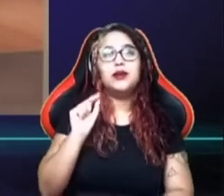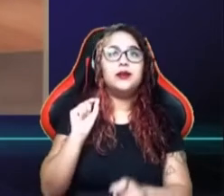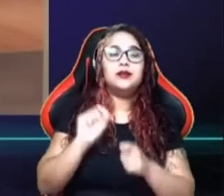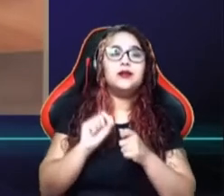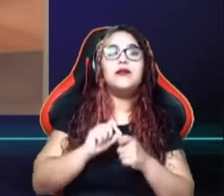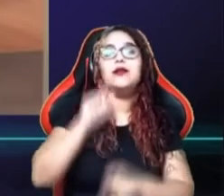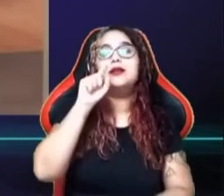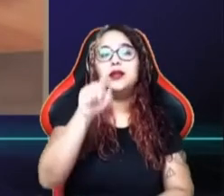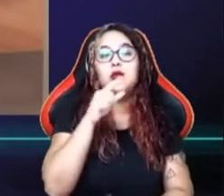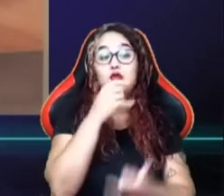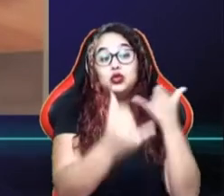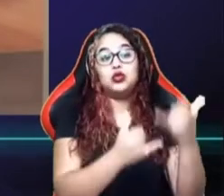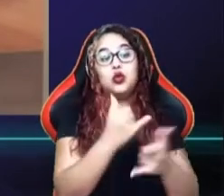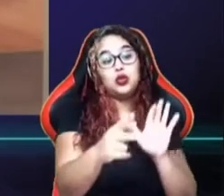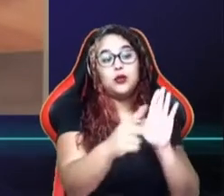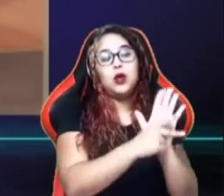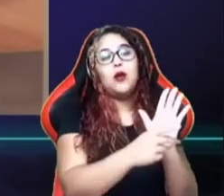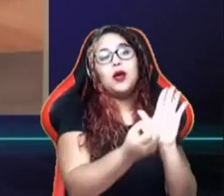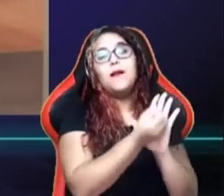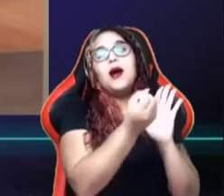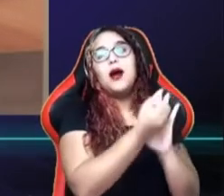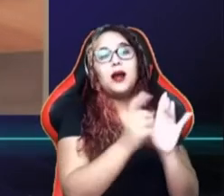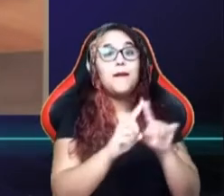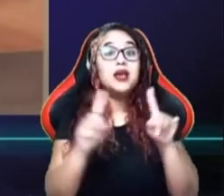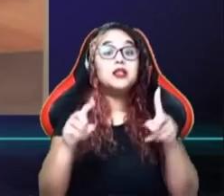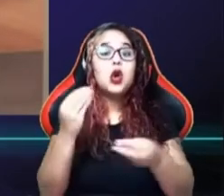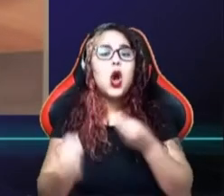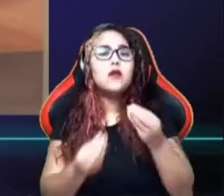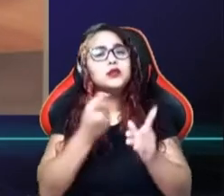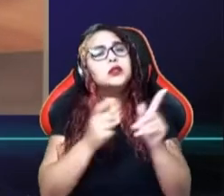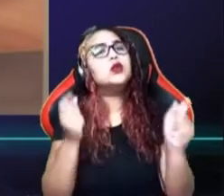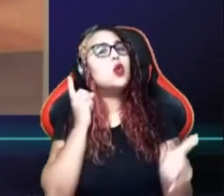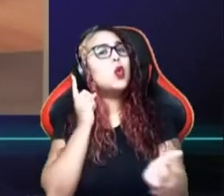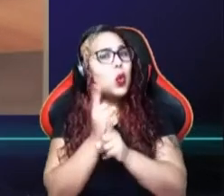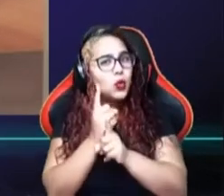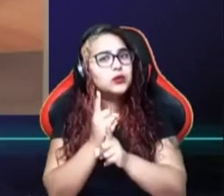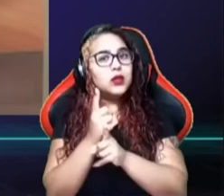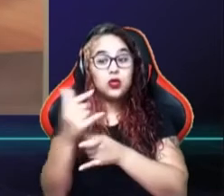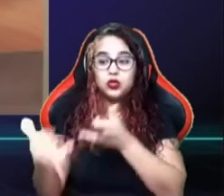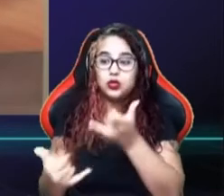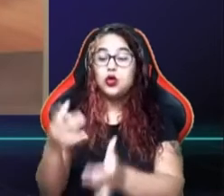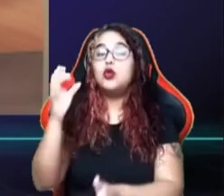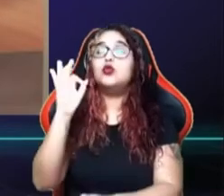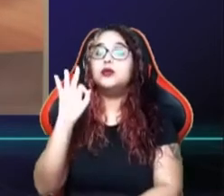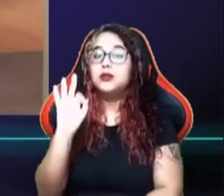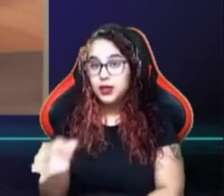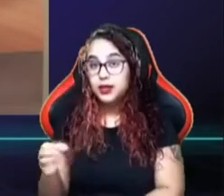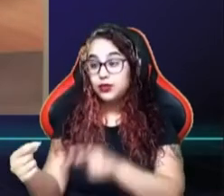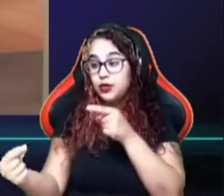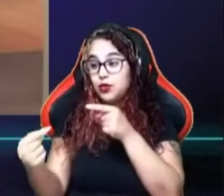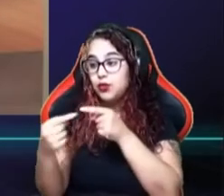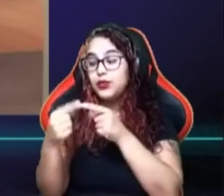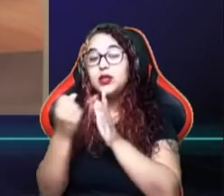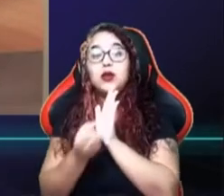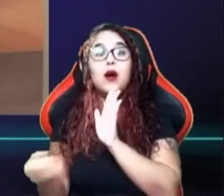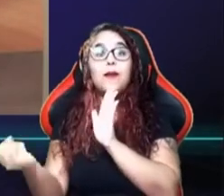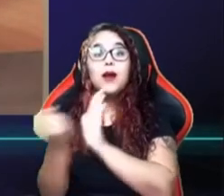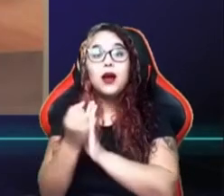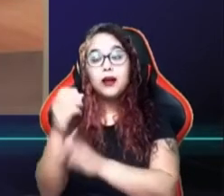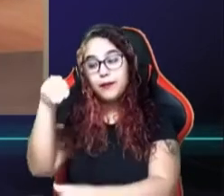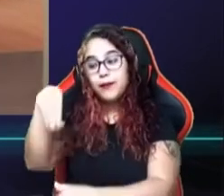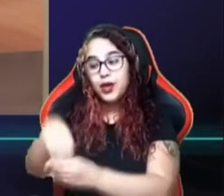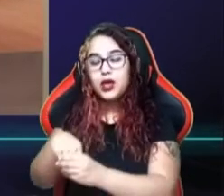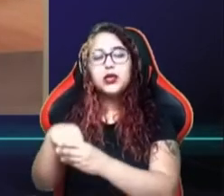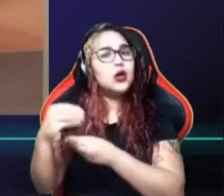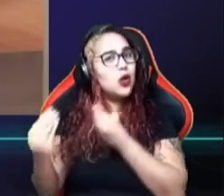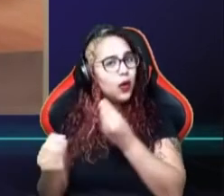lá da sua marca, mas como é que você encontra, qual que é o jogo certo para que a tua marca esteja lá dentro e como é que faz certo